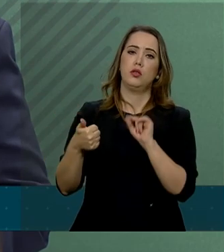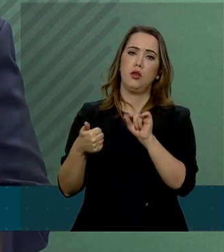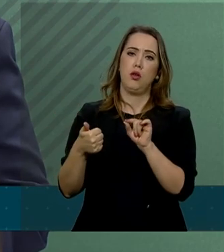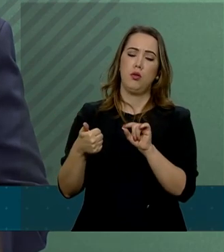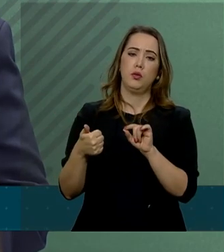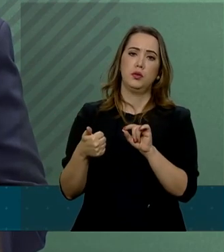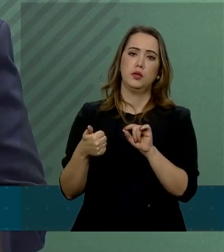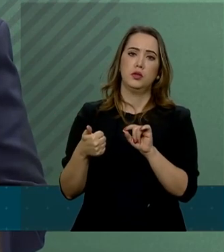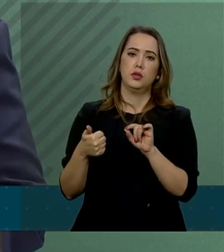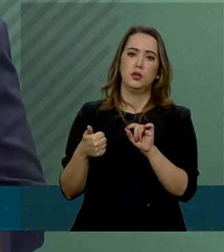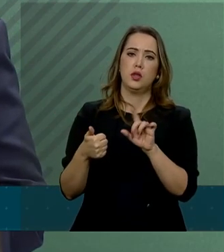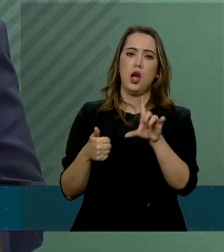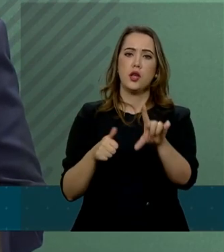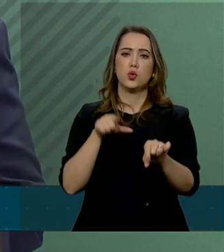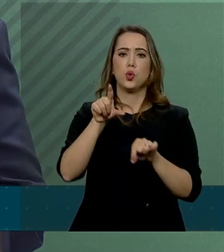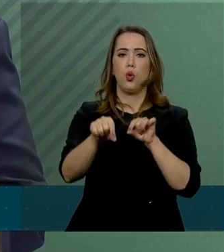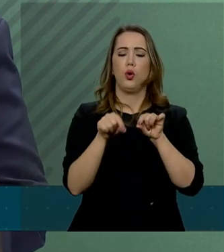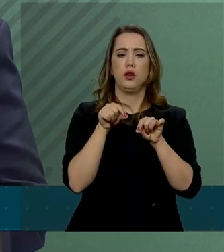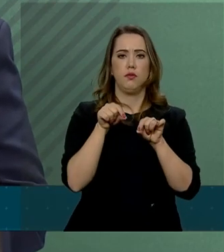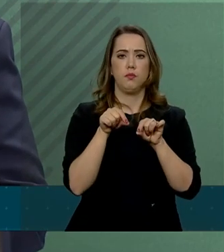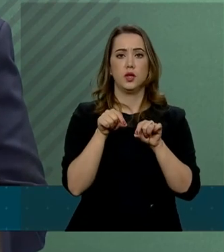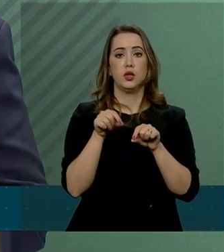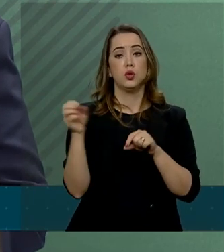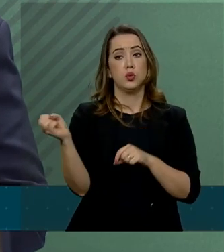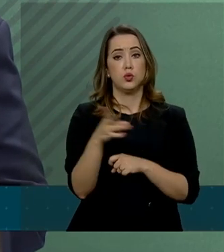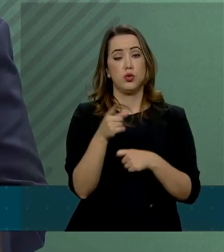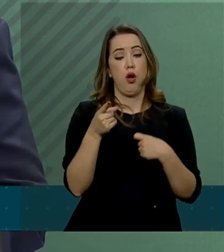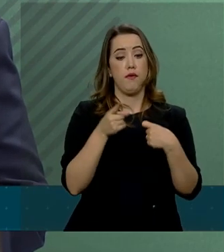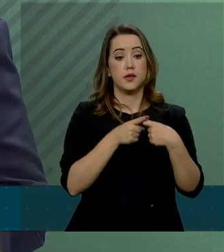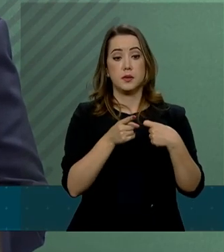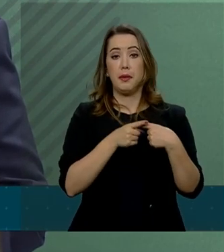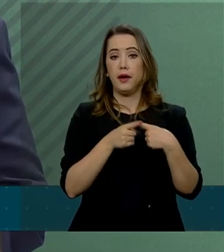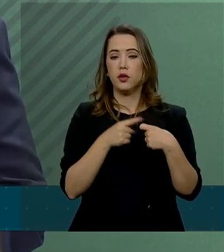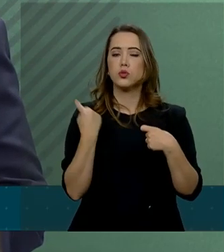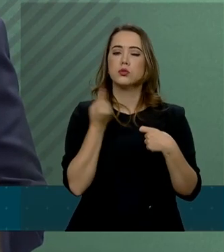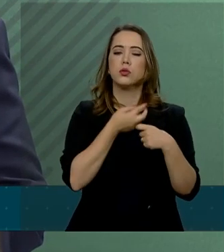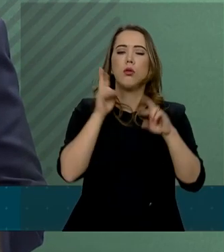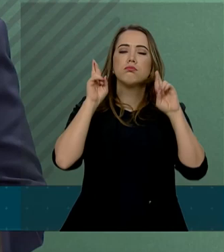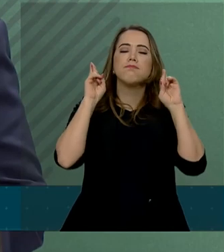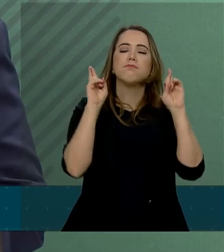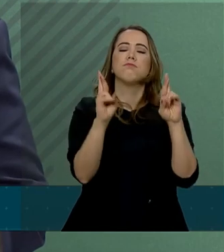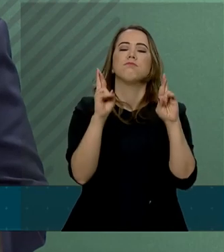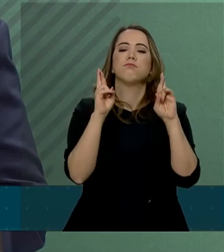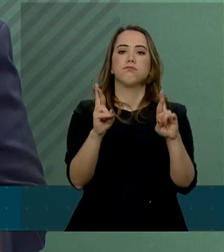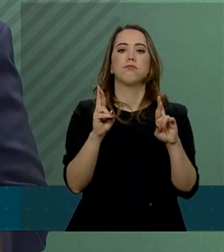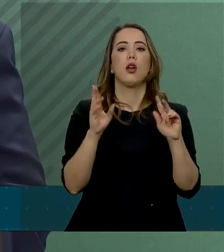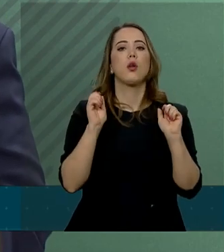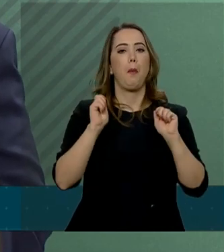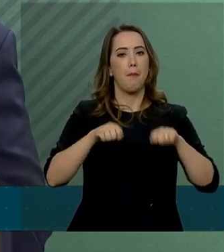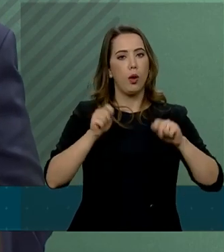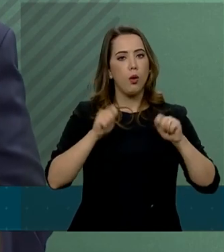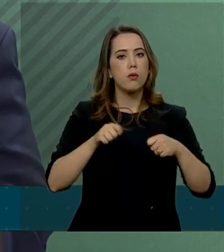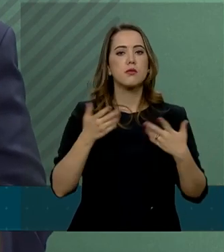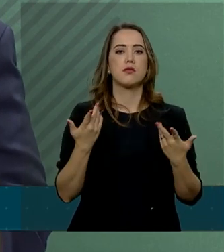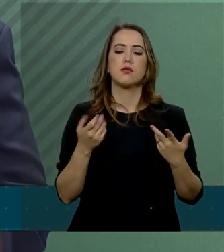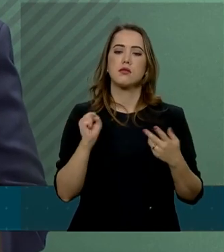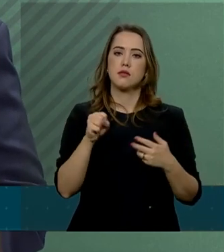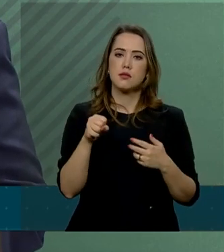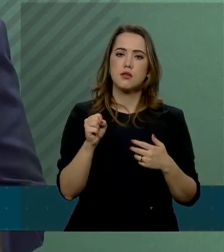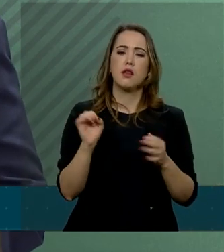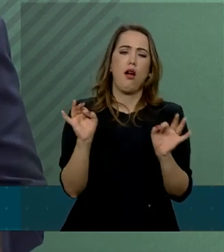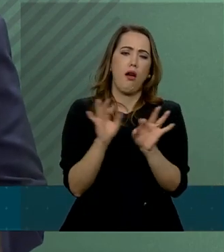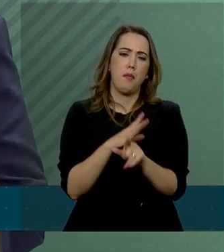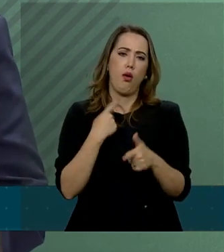chamada à seleção desses novos médicos nós estamos bastante esperançosos que isso possa suplantar as dificuldades